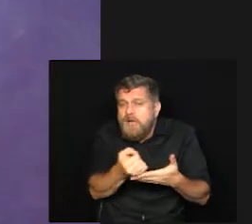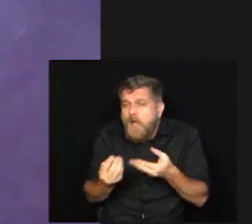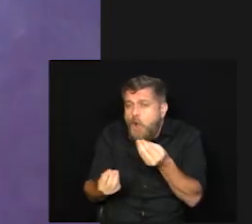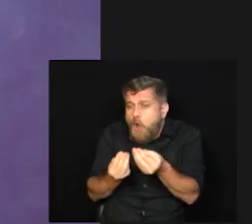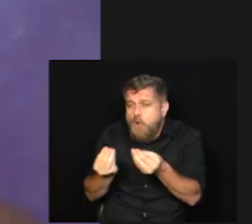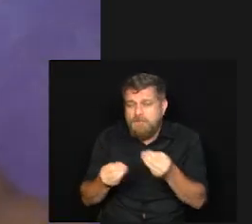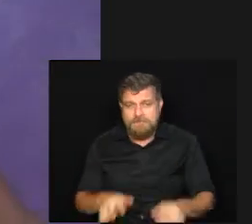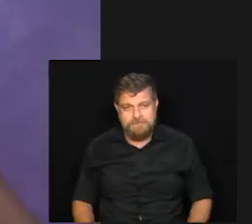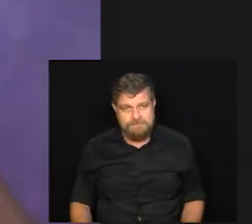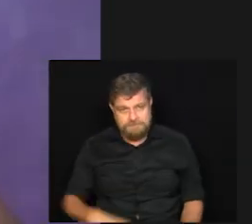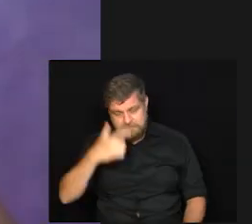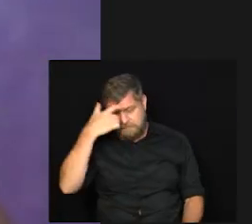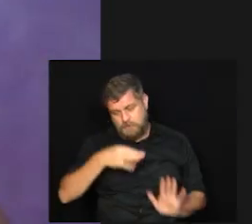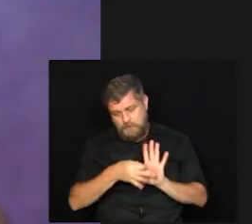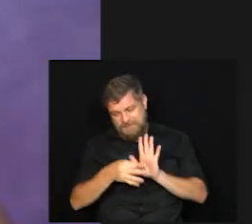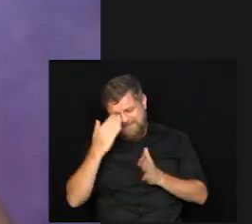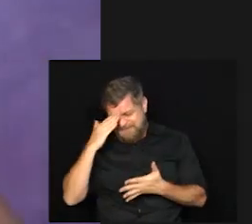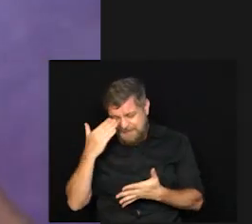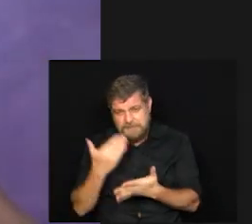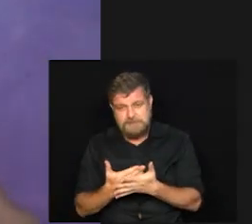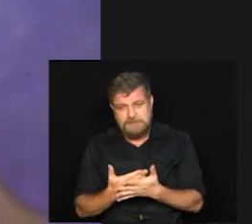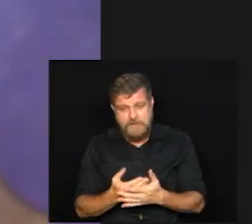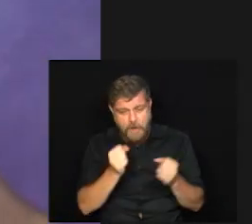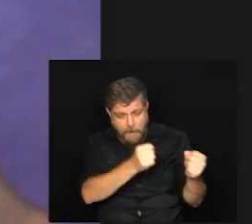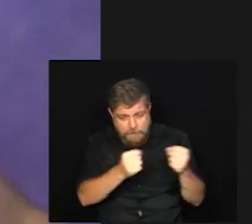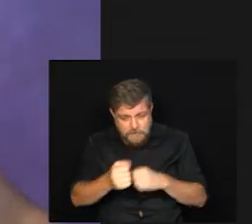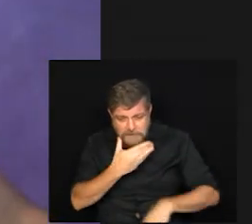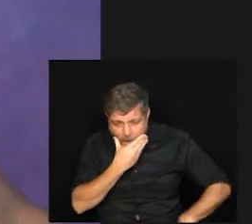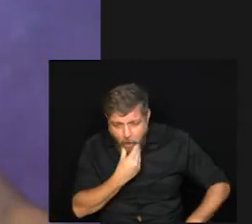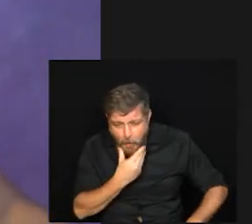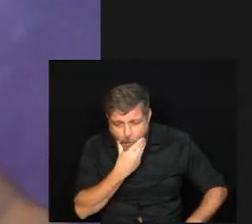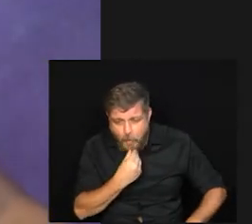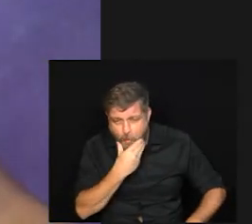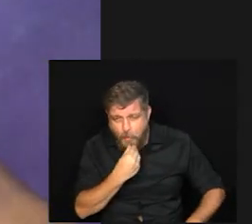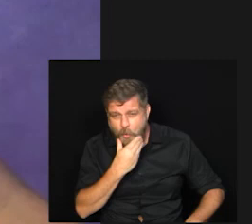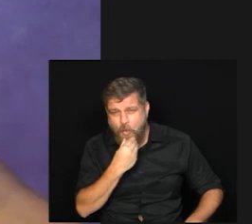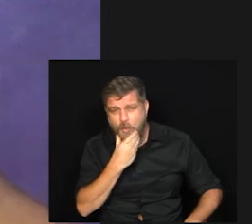Eu acredito, Gabriel, que o maior poder que o homem pode...